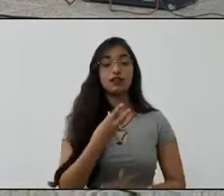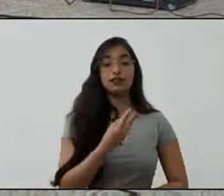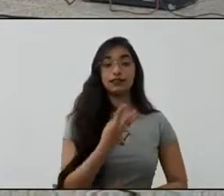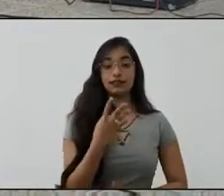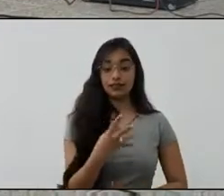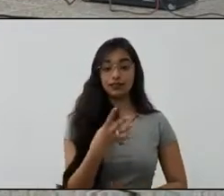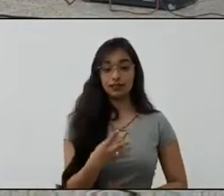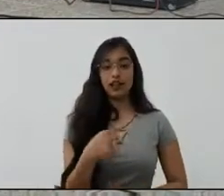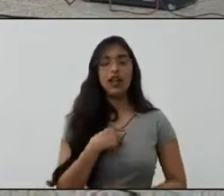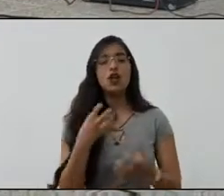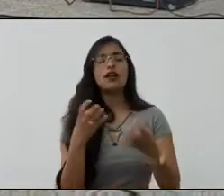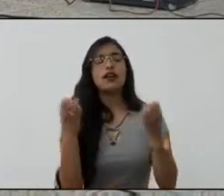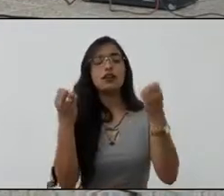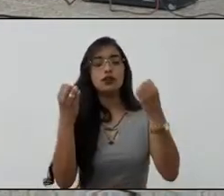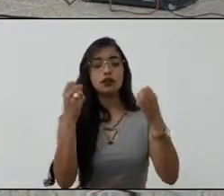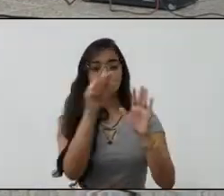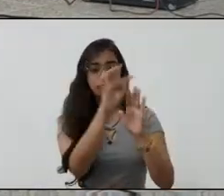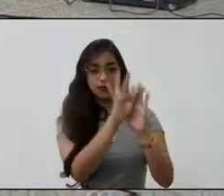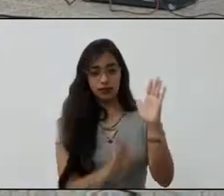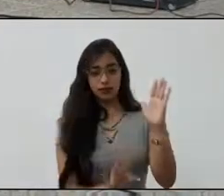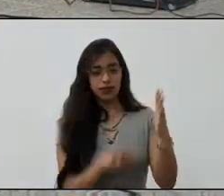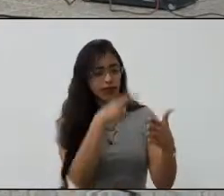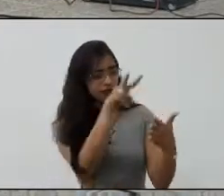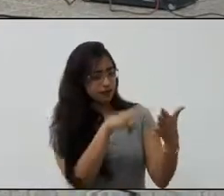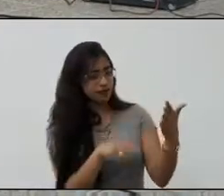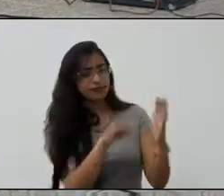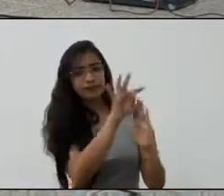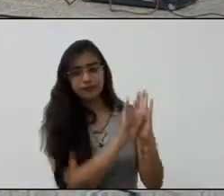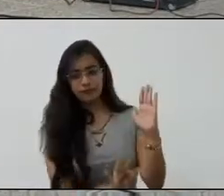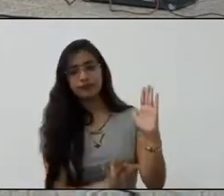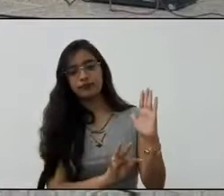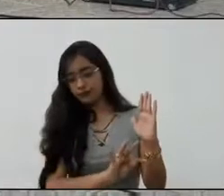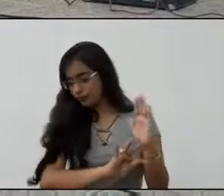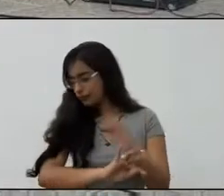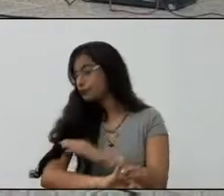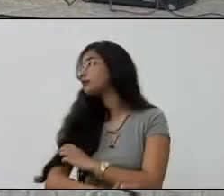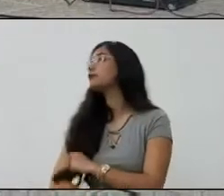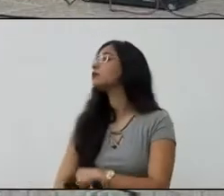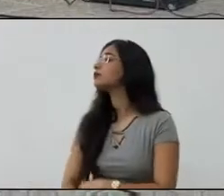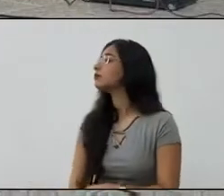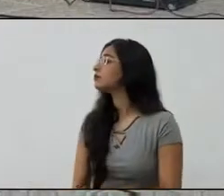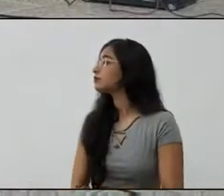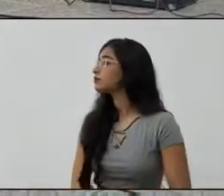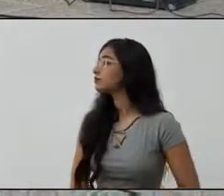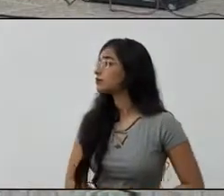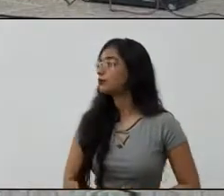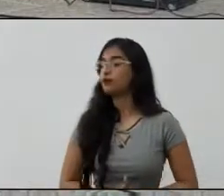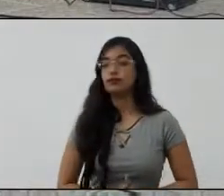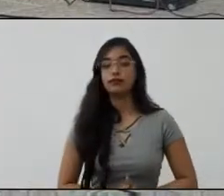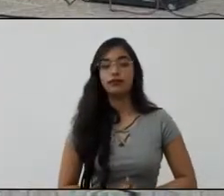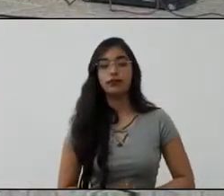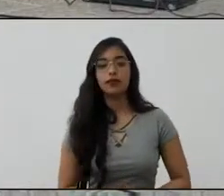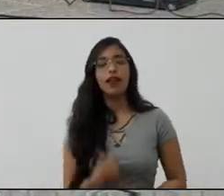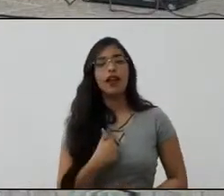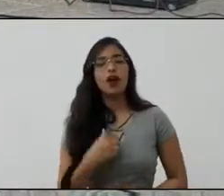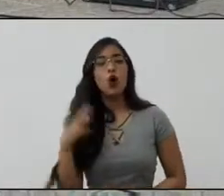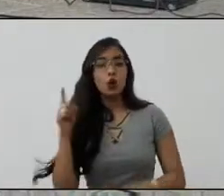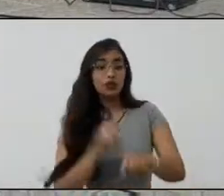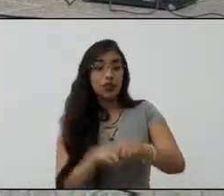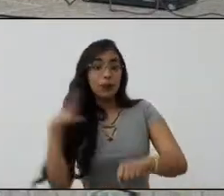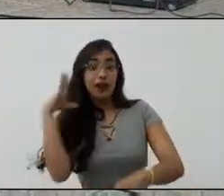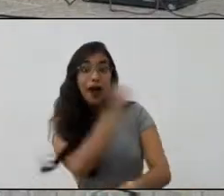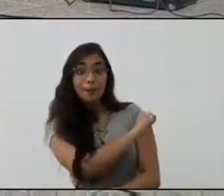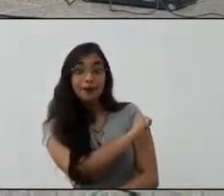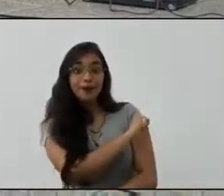que eu gostaria de ler. Me permita, pastor, por favor, eu gostaria de ler. Eu sei que o tempo é muito escasso, mas eu quase não tenho